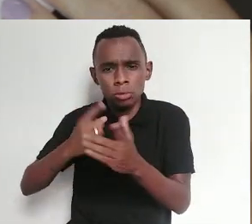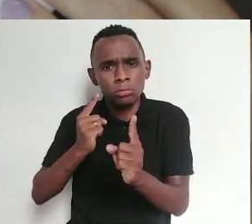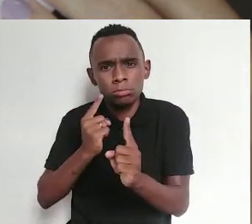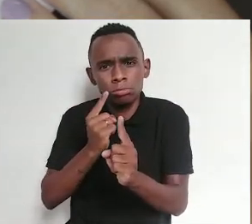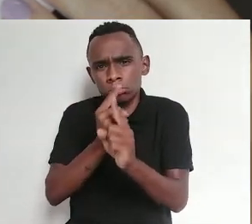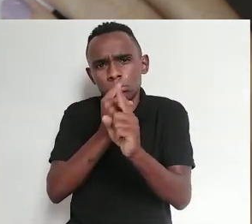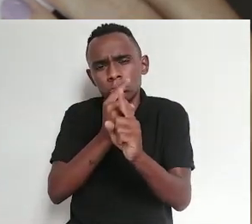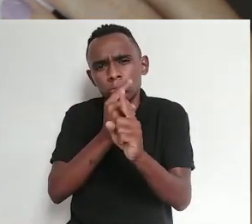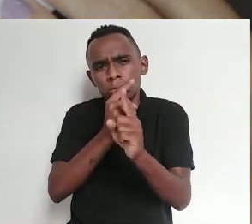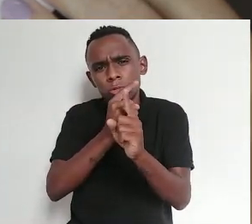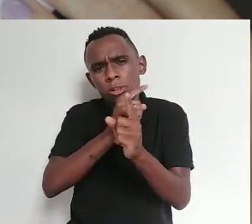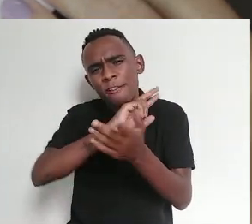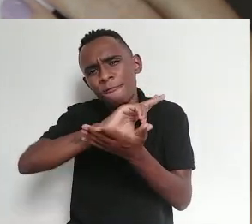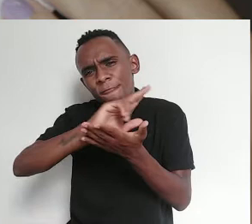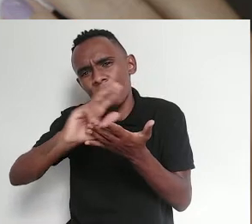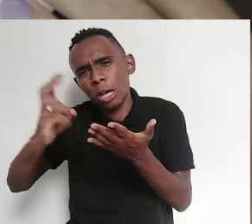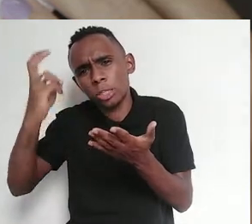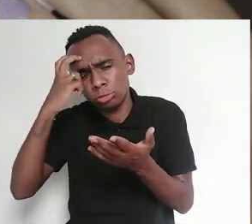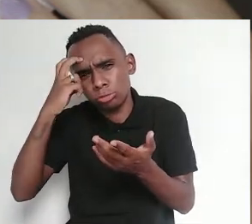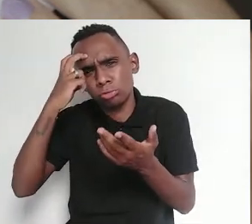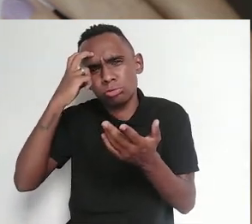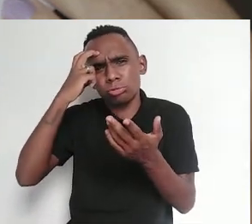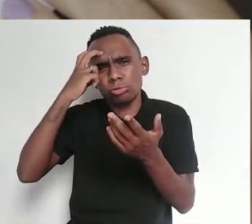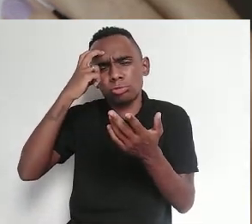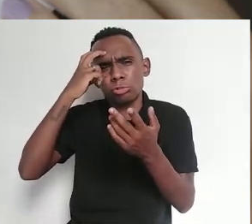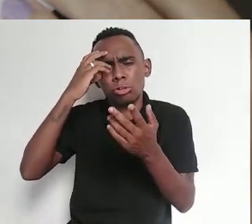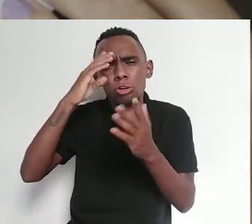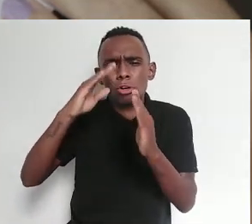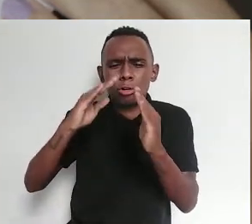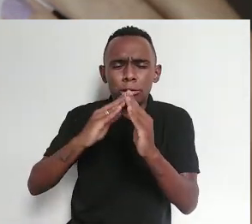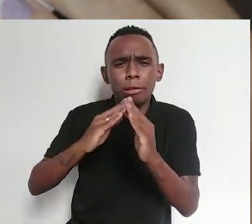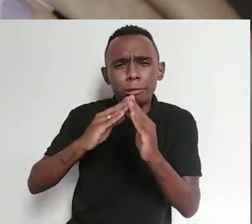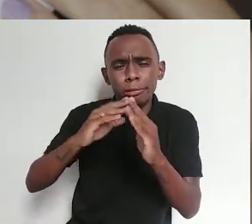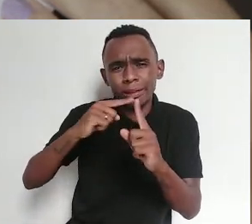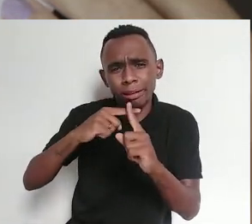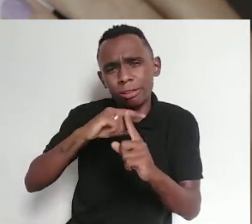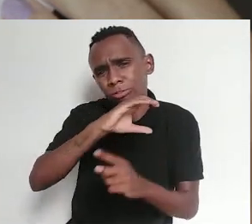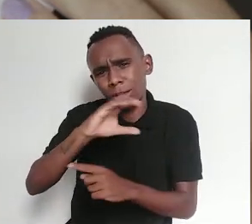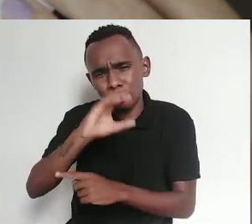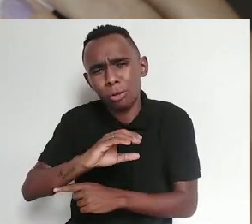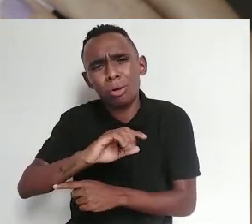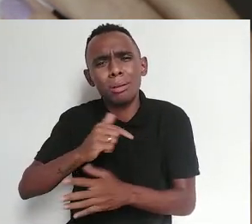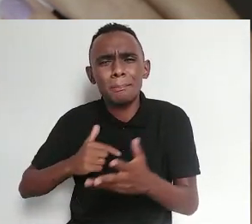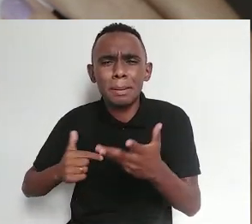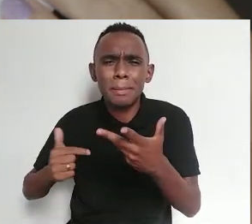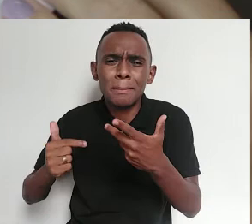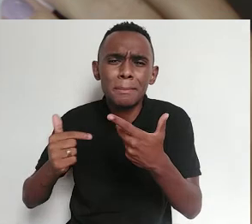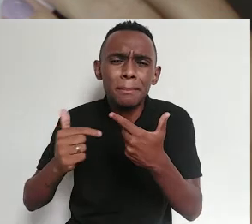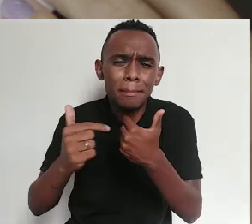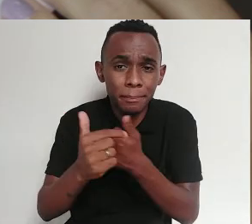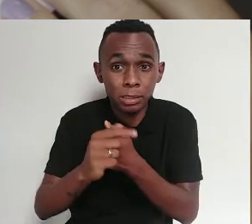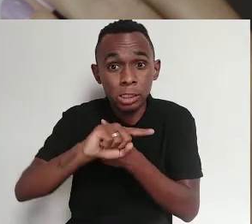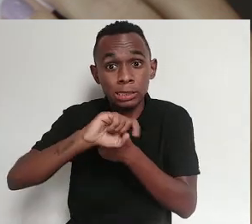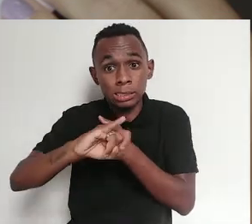no hinduísmo, no budismo, nos vitrais das igrejas católicas. E se a gente for